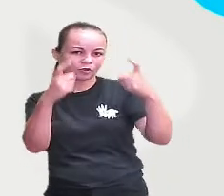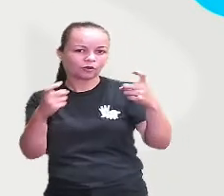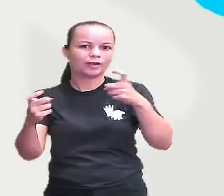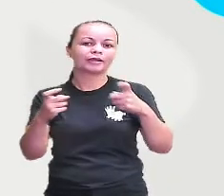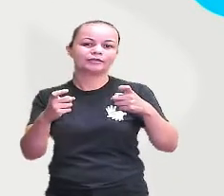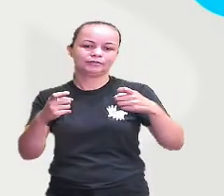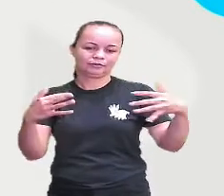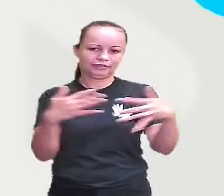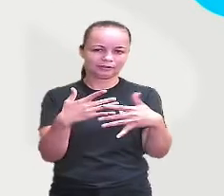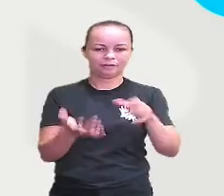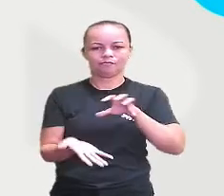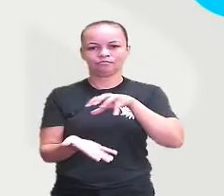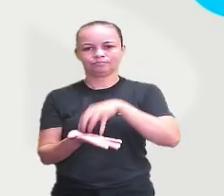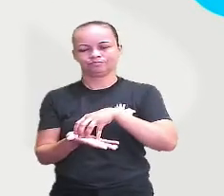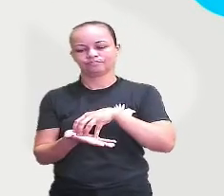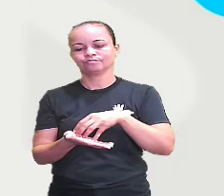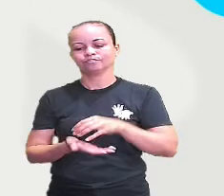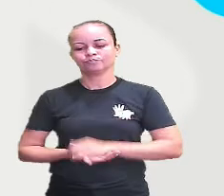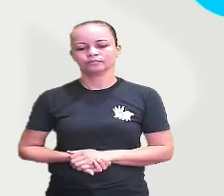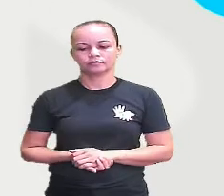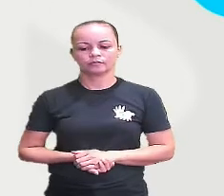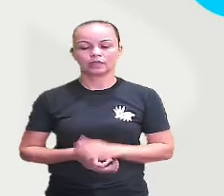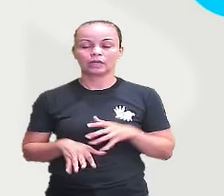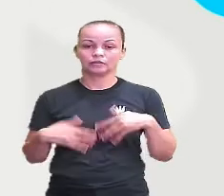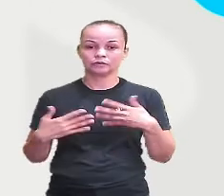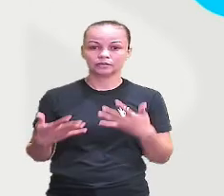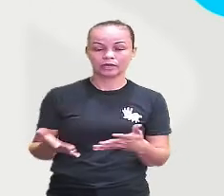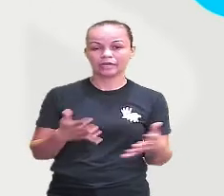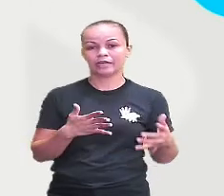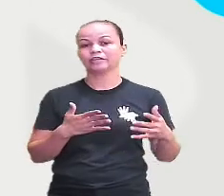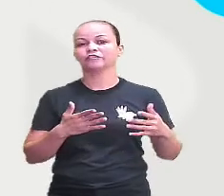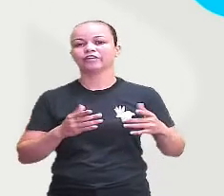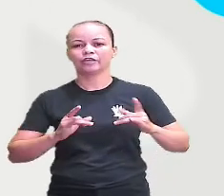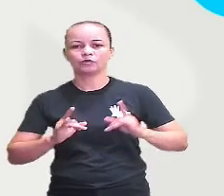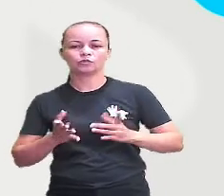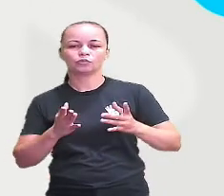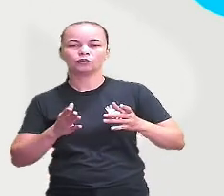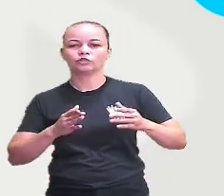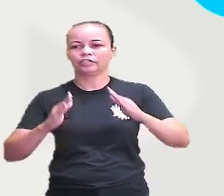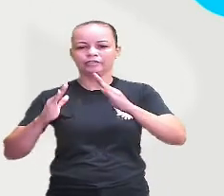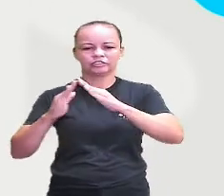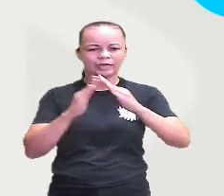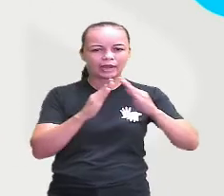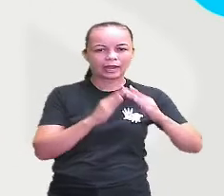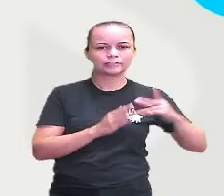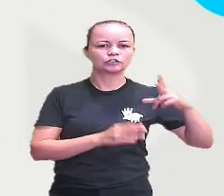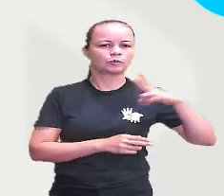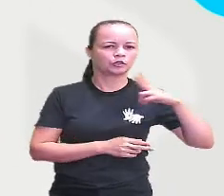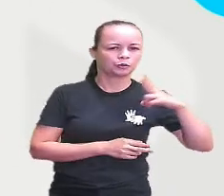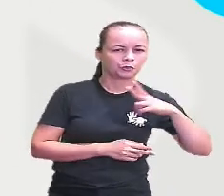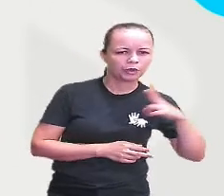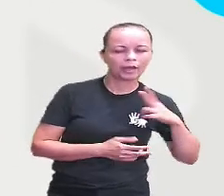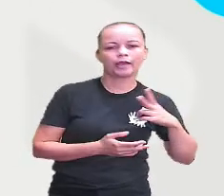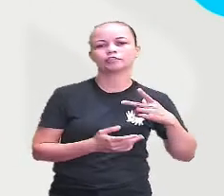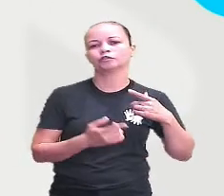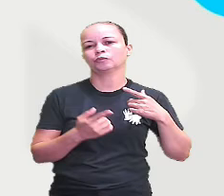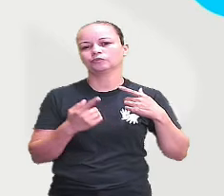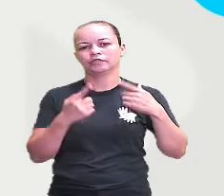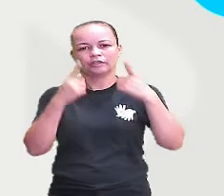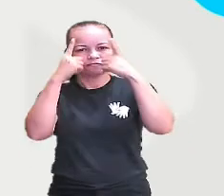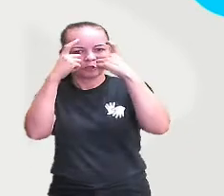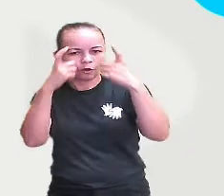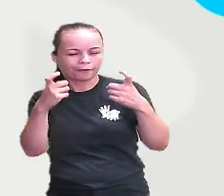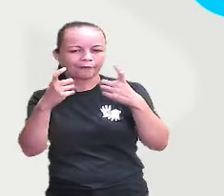centros comerciais. Aí vem os condomínios fechados por conta da violência.